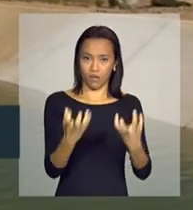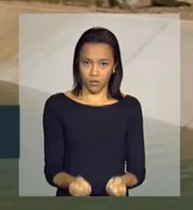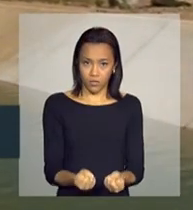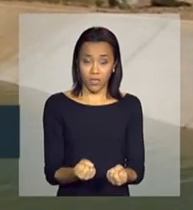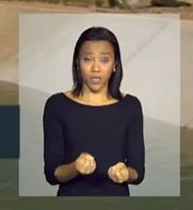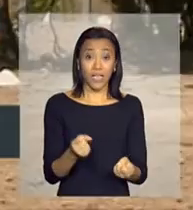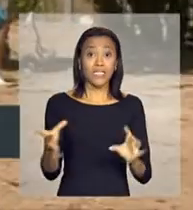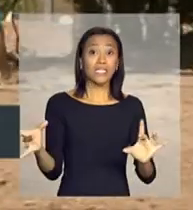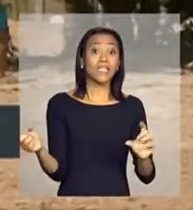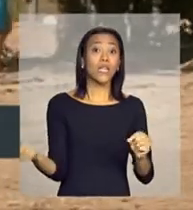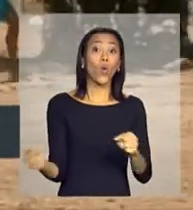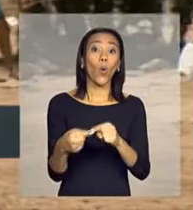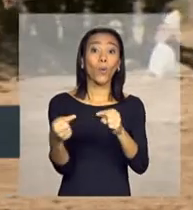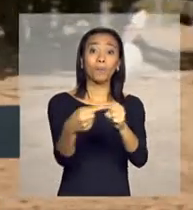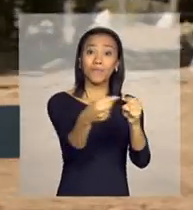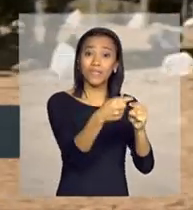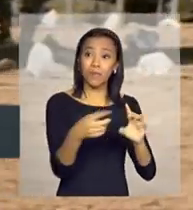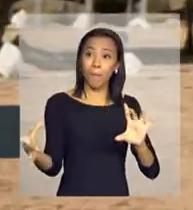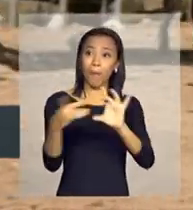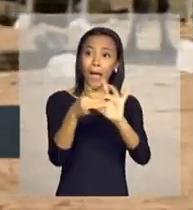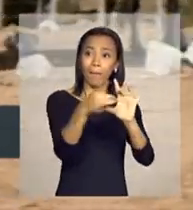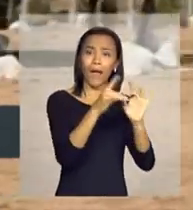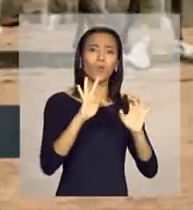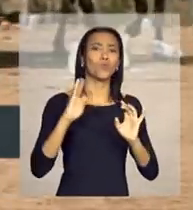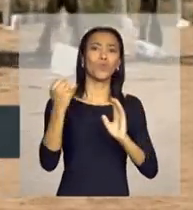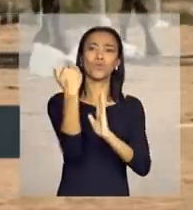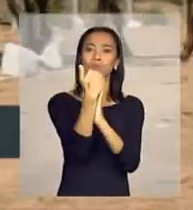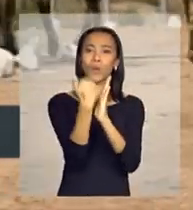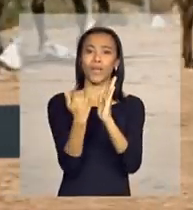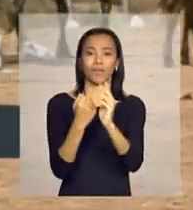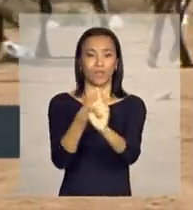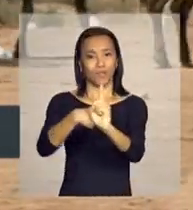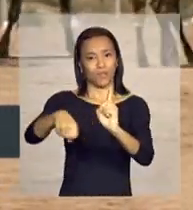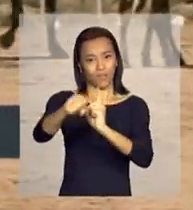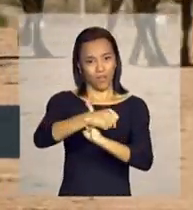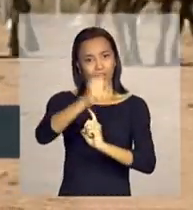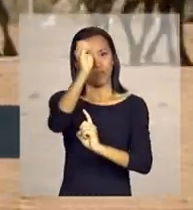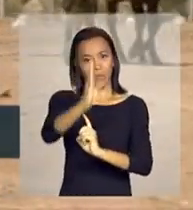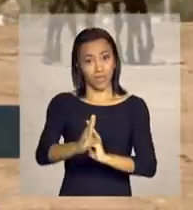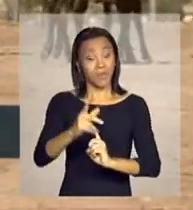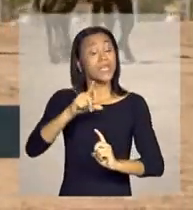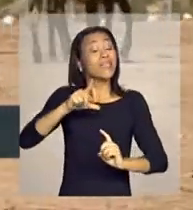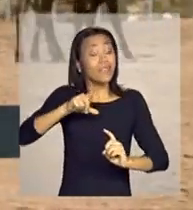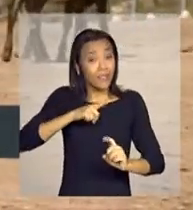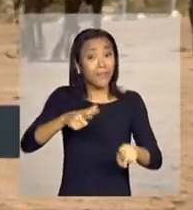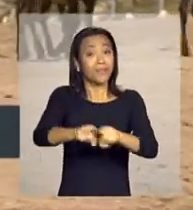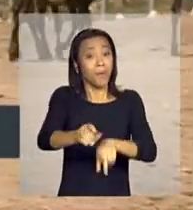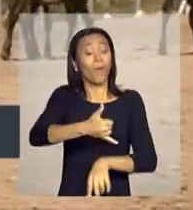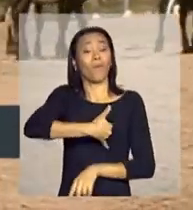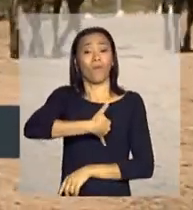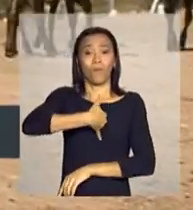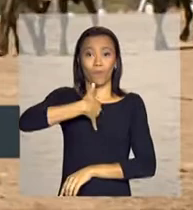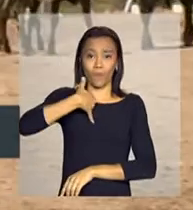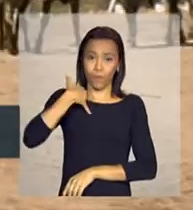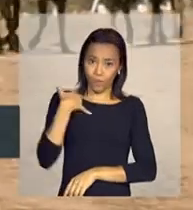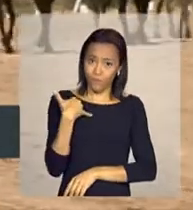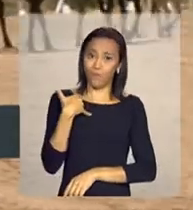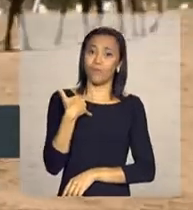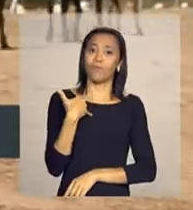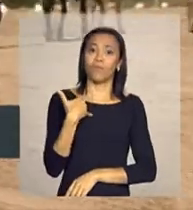com todos os programas sociais brasileiros, que eu tenho muito orgulho de